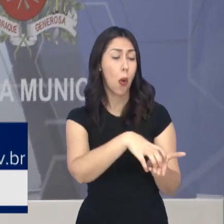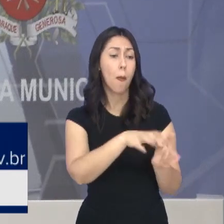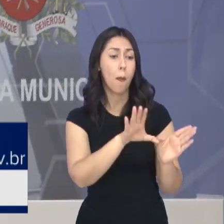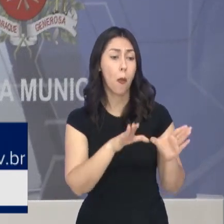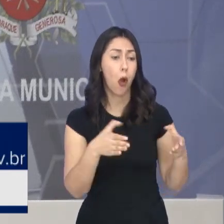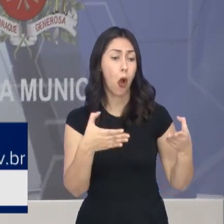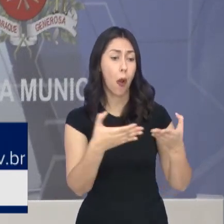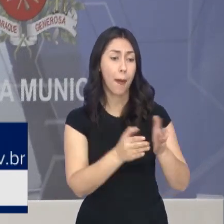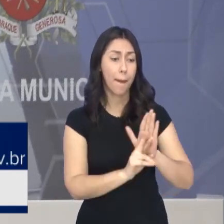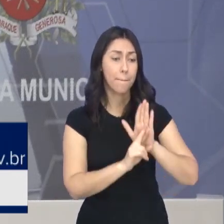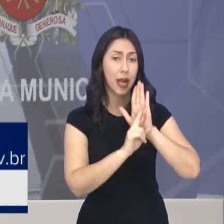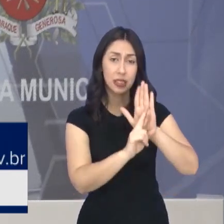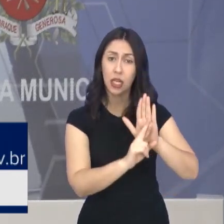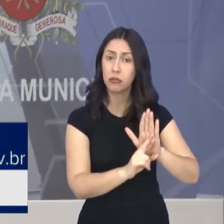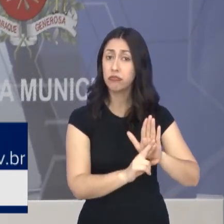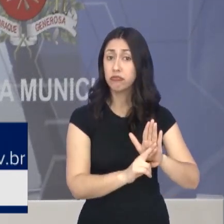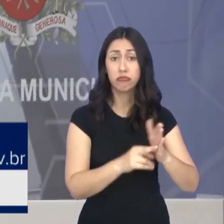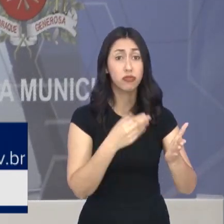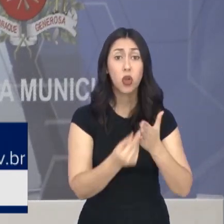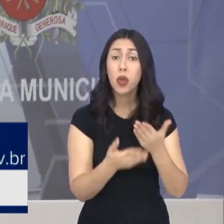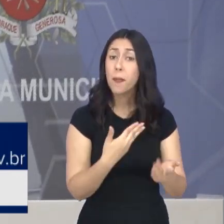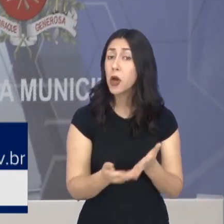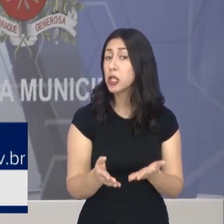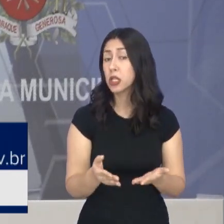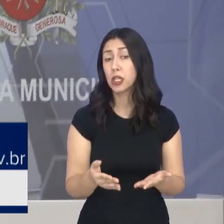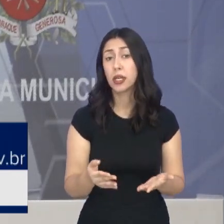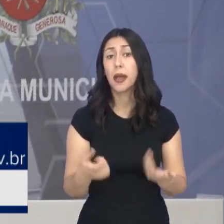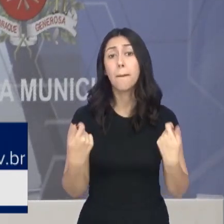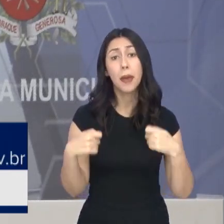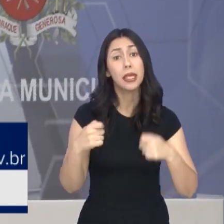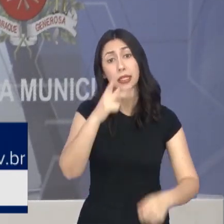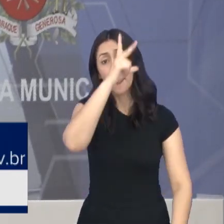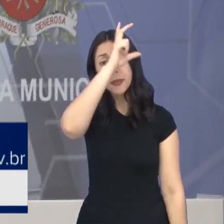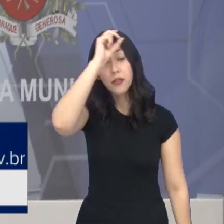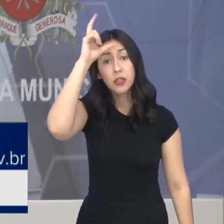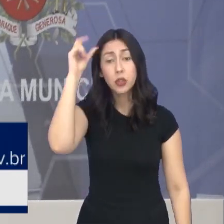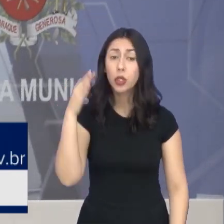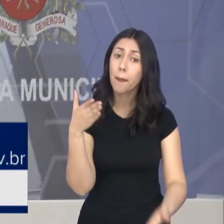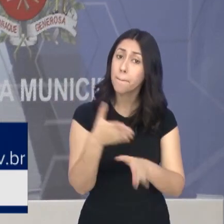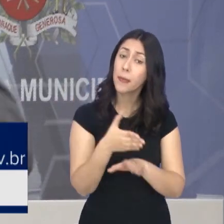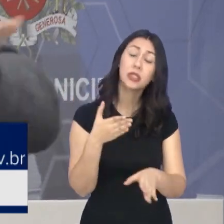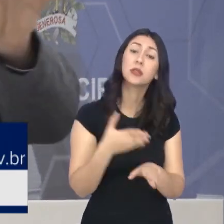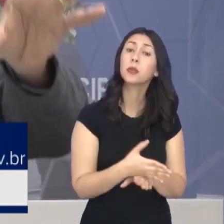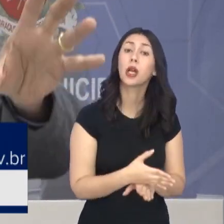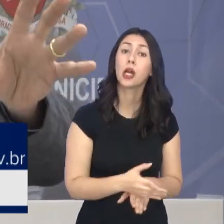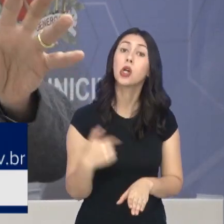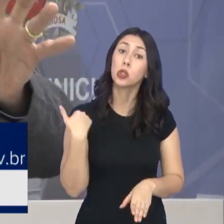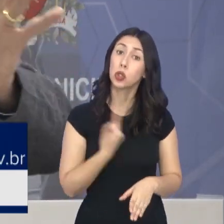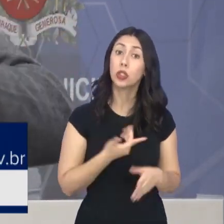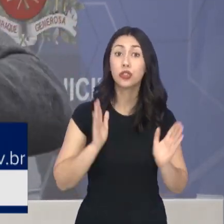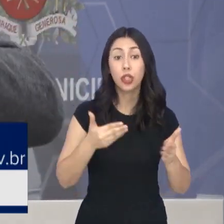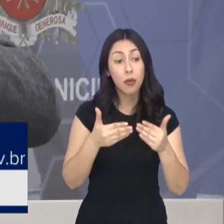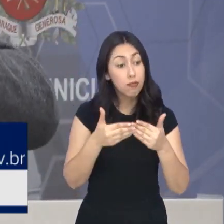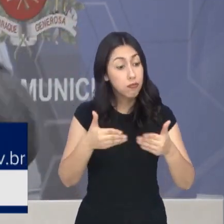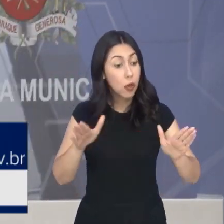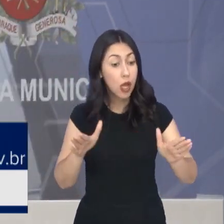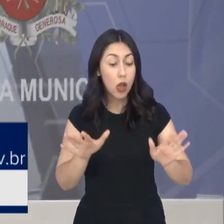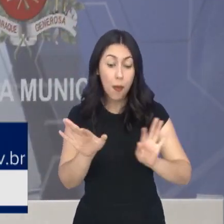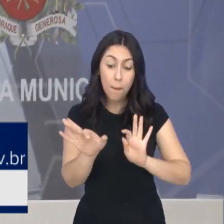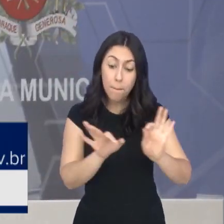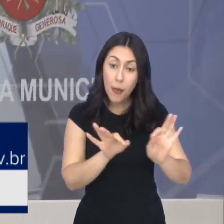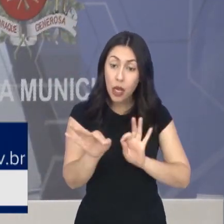falta algumas ações mais fortes da administração pública. Eu volto a dizer, né, abrimos o caminho, né? Abrimos o